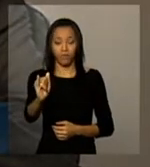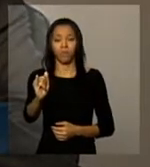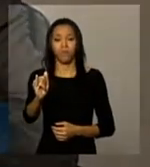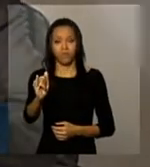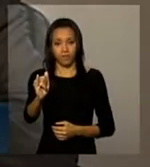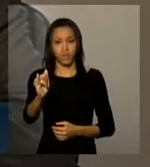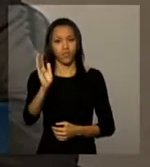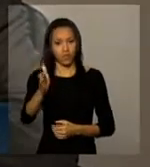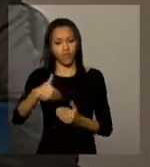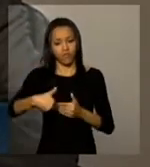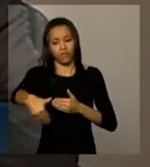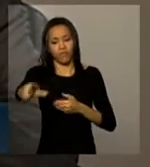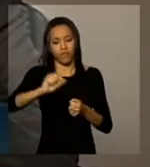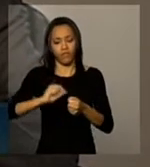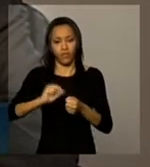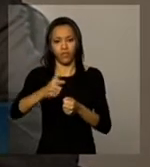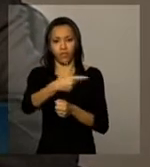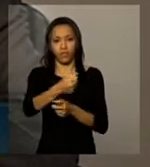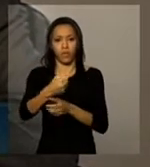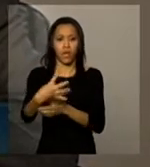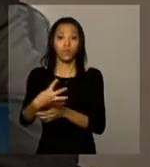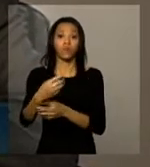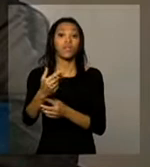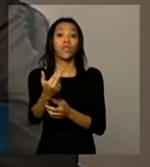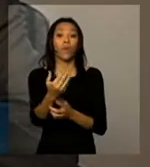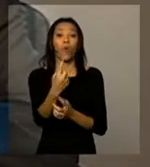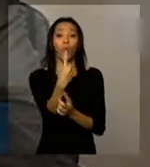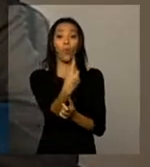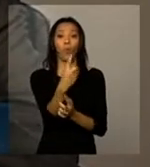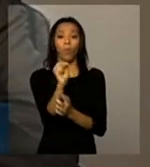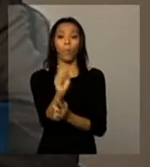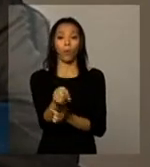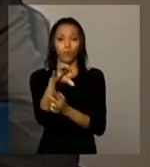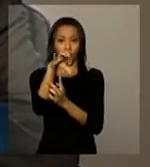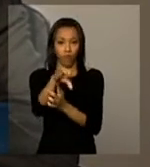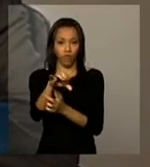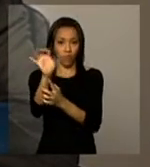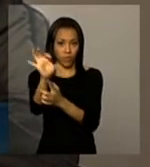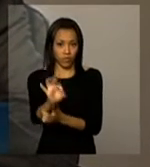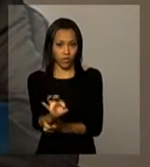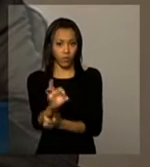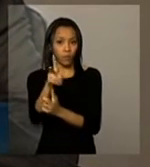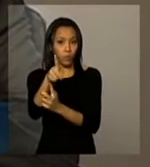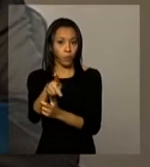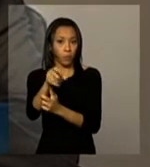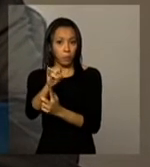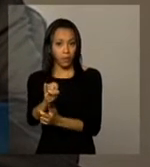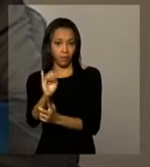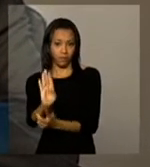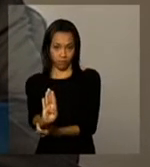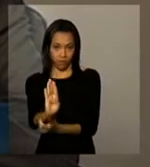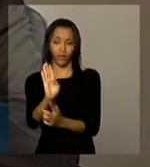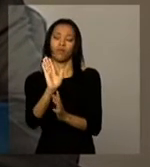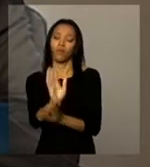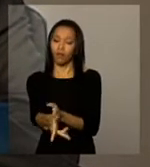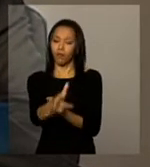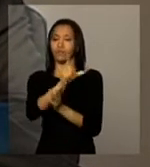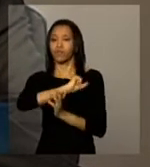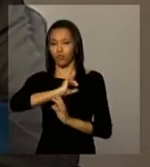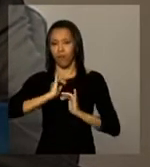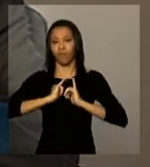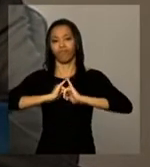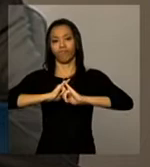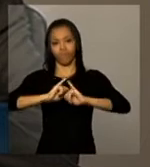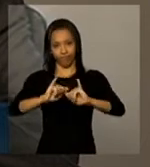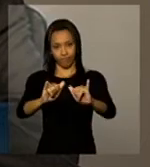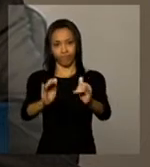a ser feito em 2014, que equivale a 1,9% do PIB, conforme já havíamos anunciado.